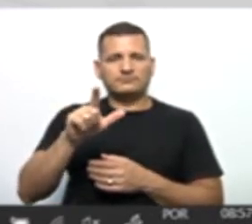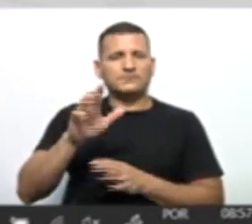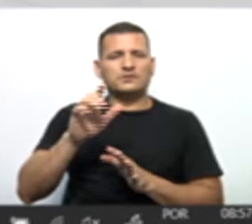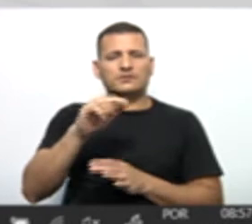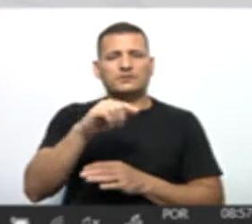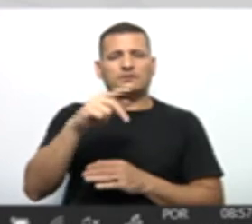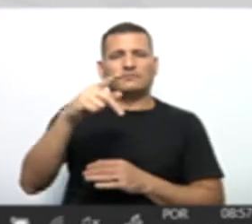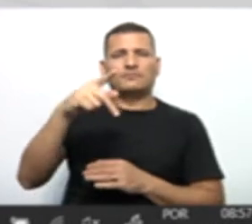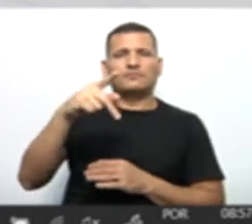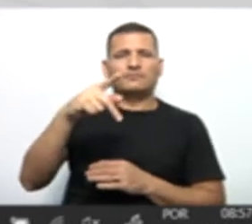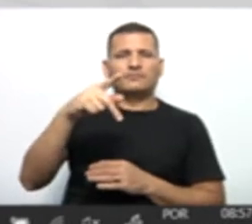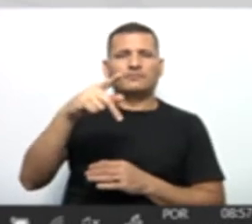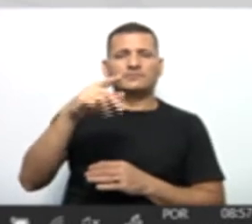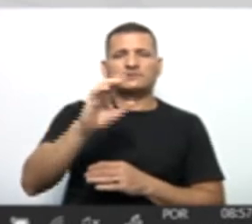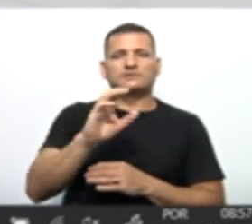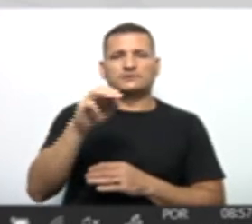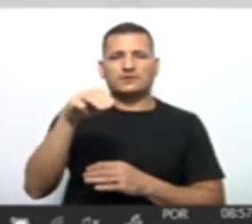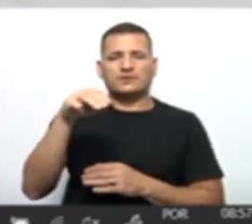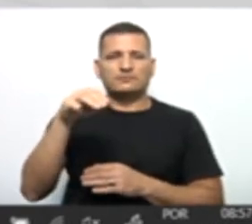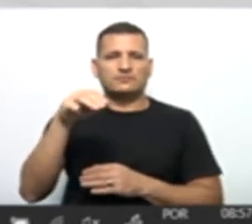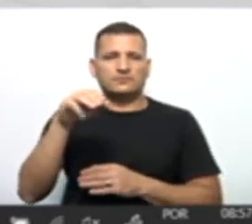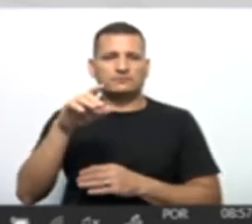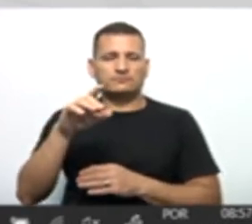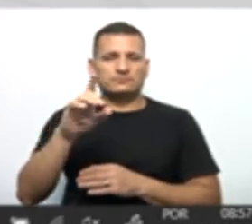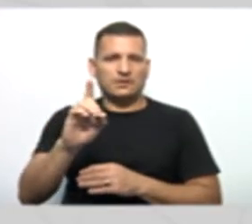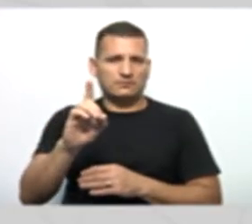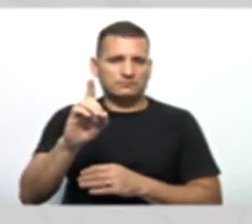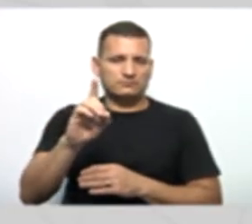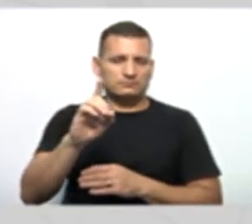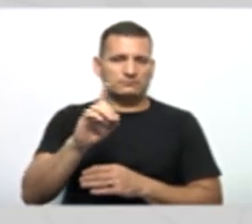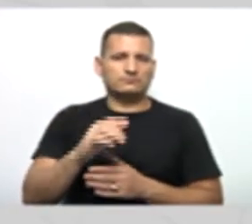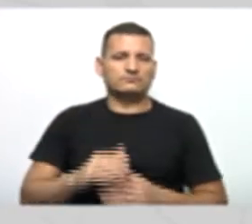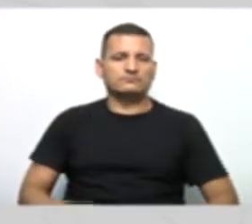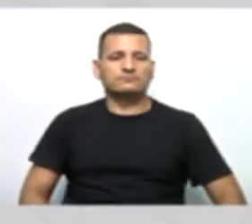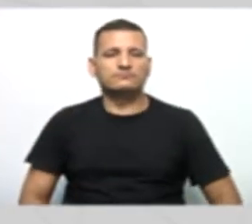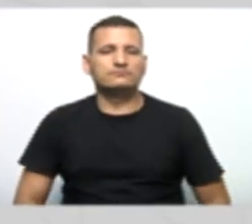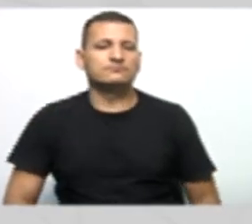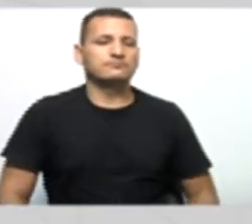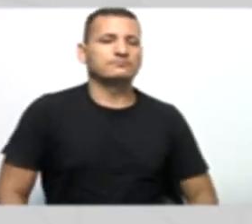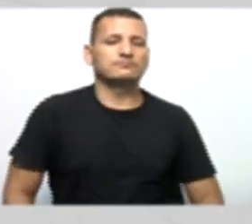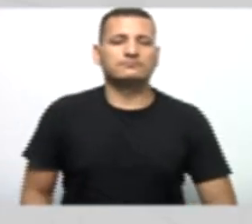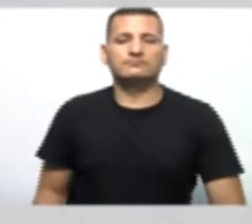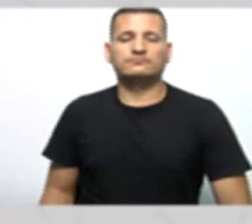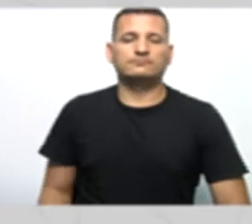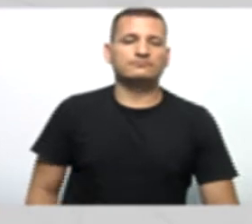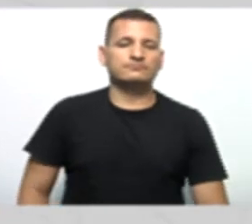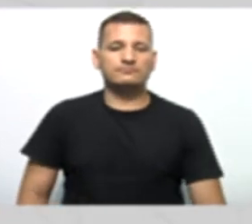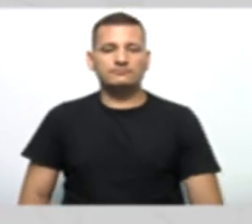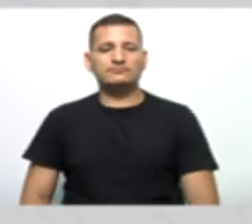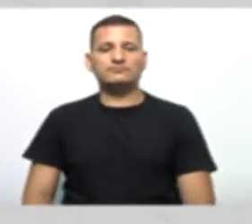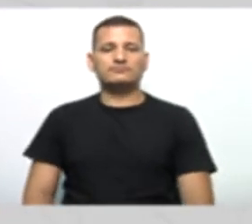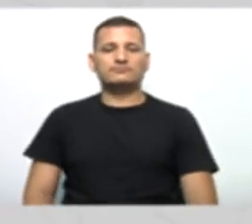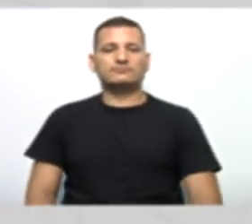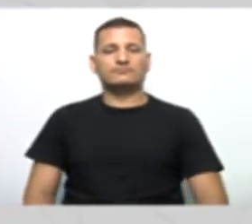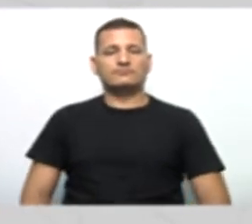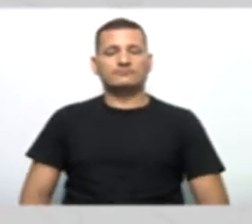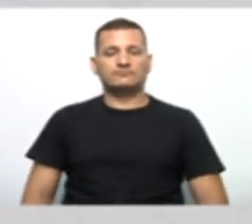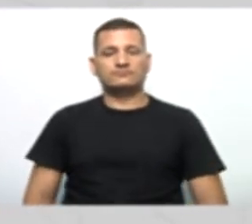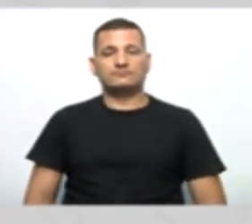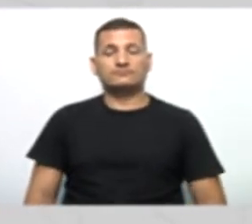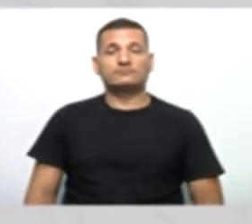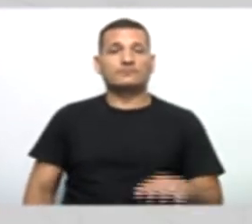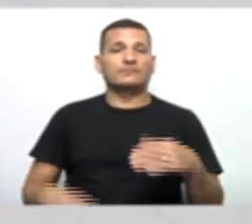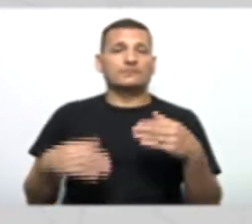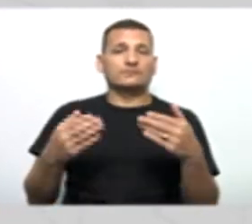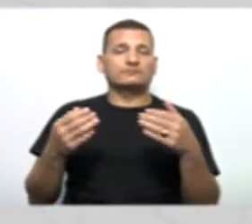comando, esperando para que você digite alguma coisa para trabalhar com ele. Vamos voltar à nossa apresentação aqui. Olha só, a primeira